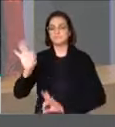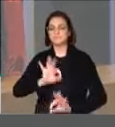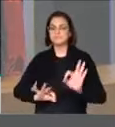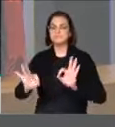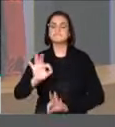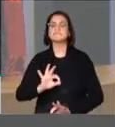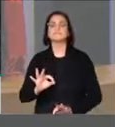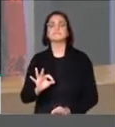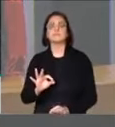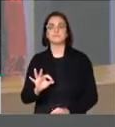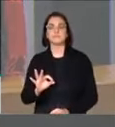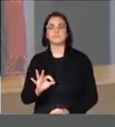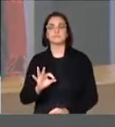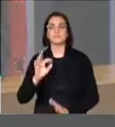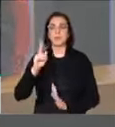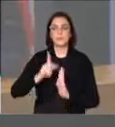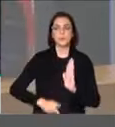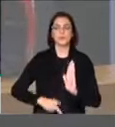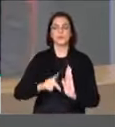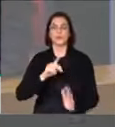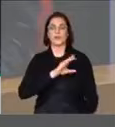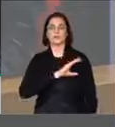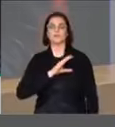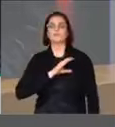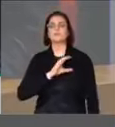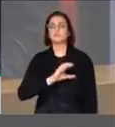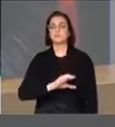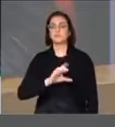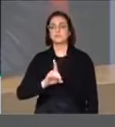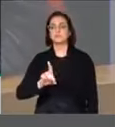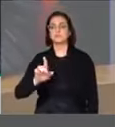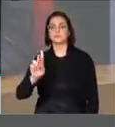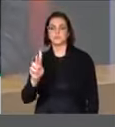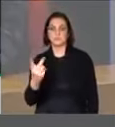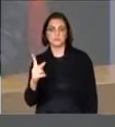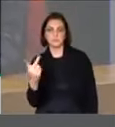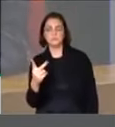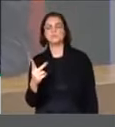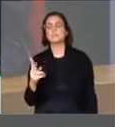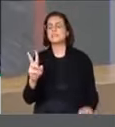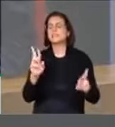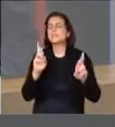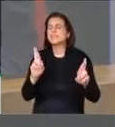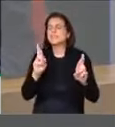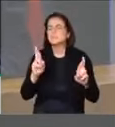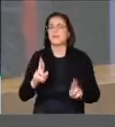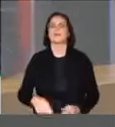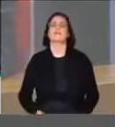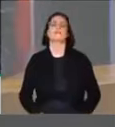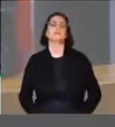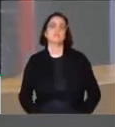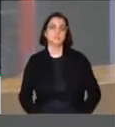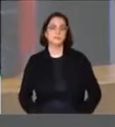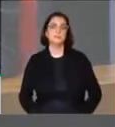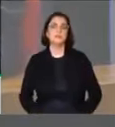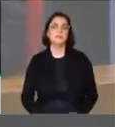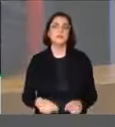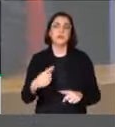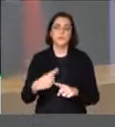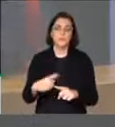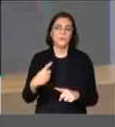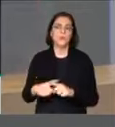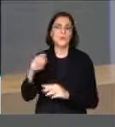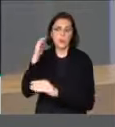parecer na CDH com muita esperança, porque vivíamos tempos, como disse a